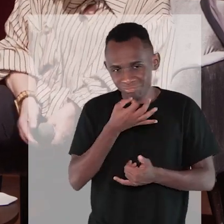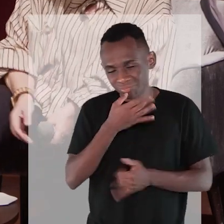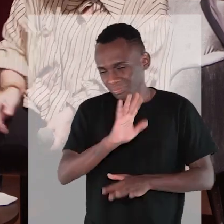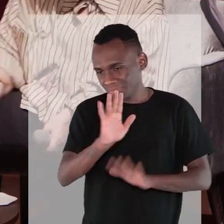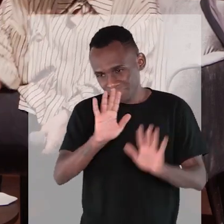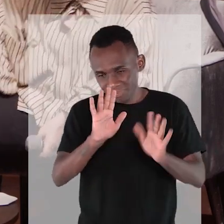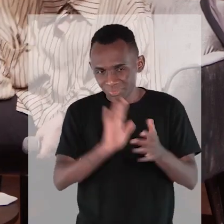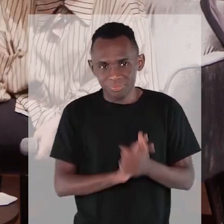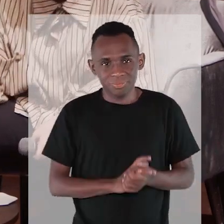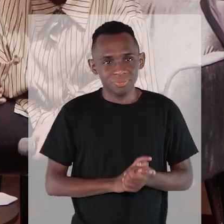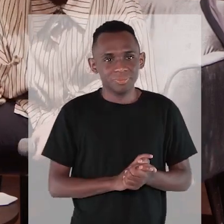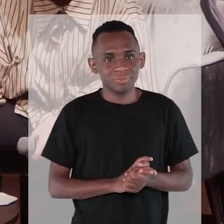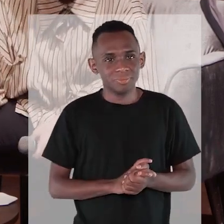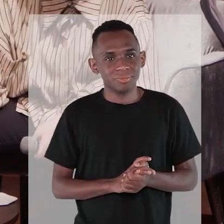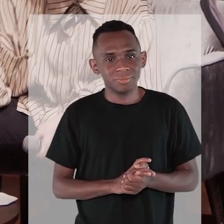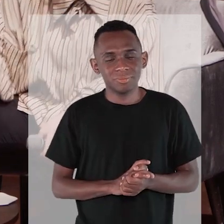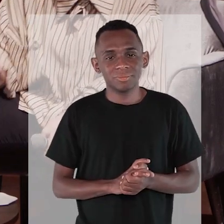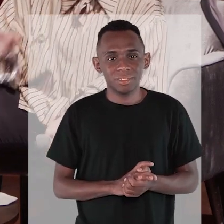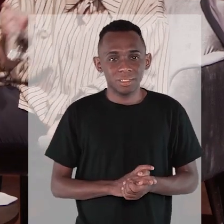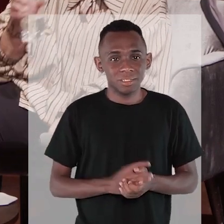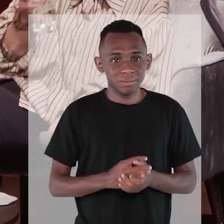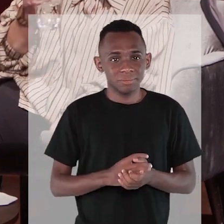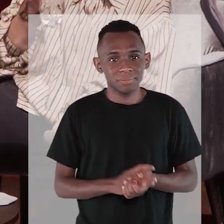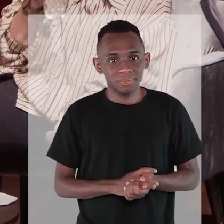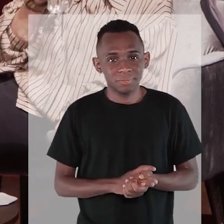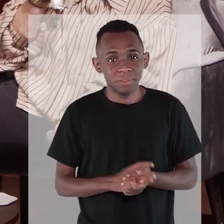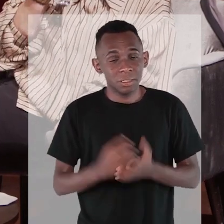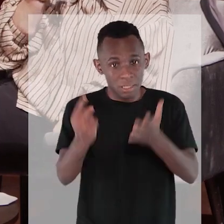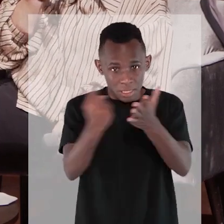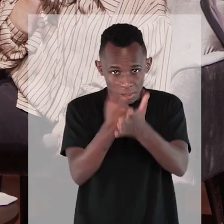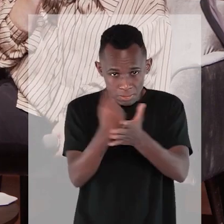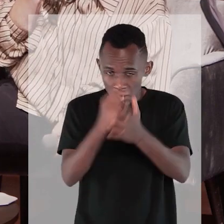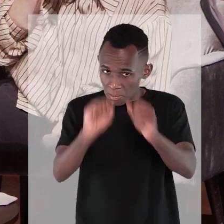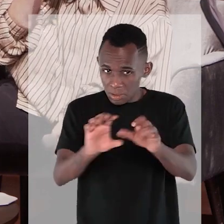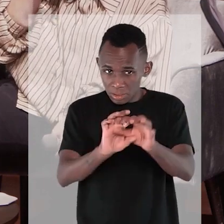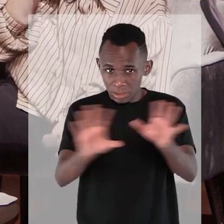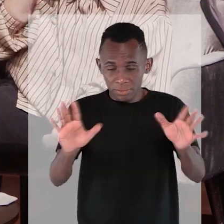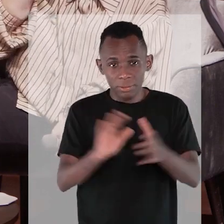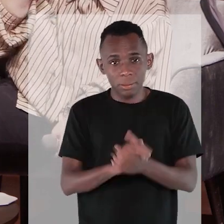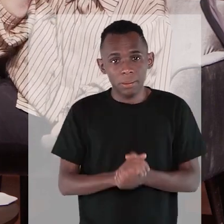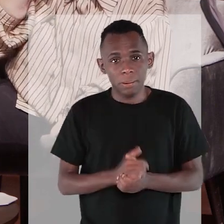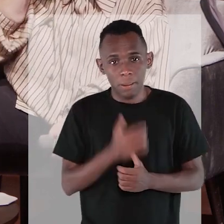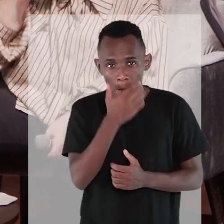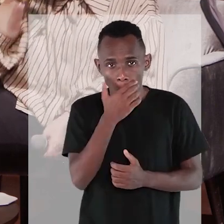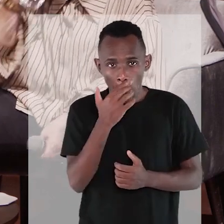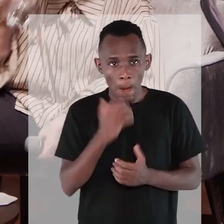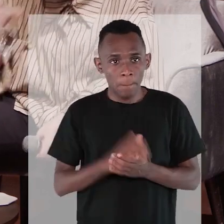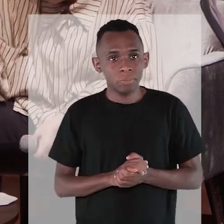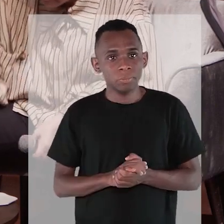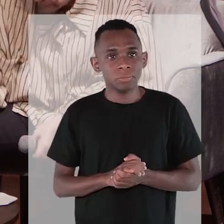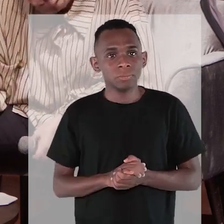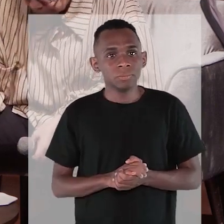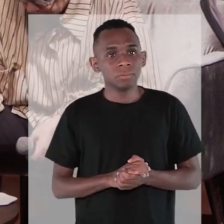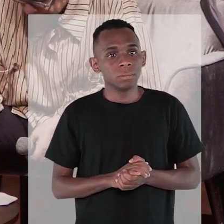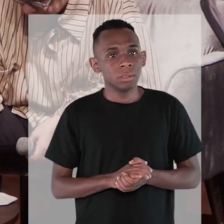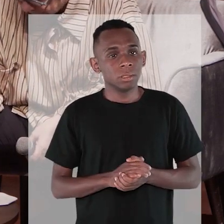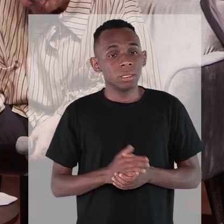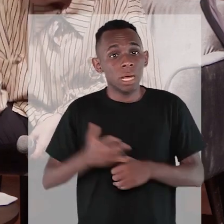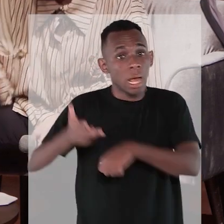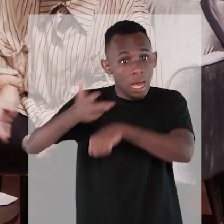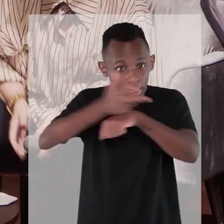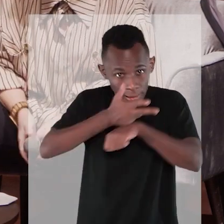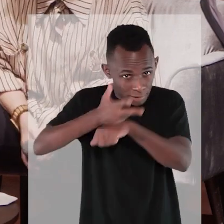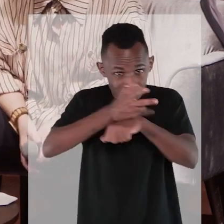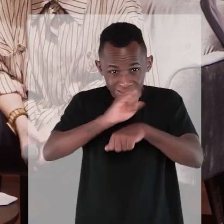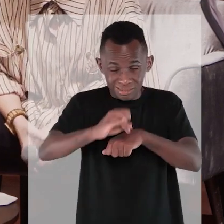Isso é só uma brincadeira para passar, né, para vocês, para ficarem livres. Nós estamos gravando. Quem não quiser